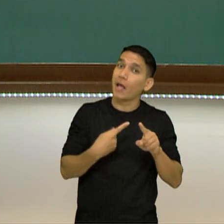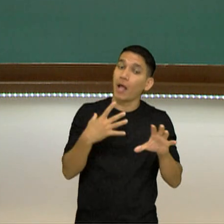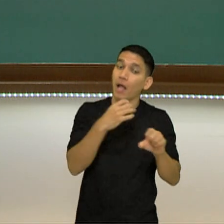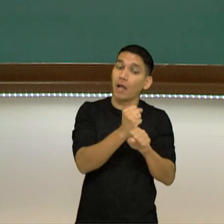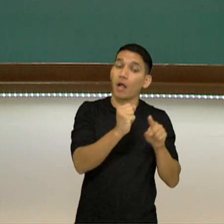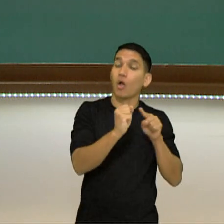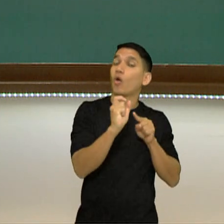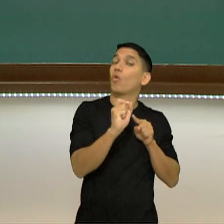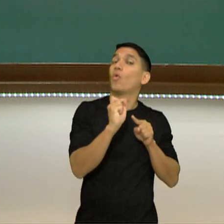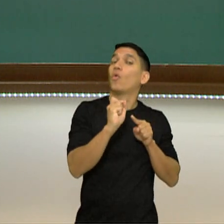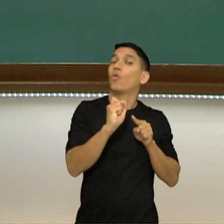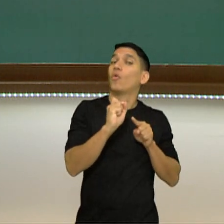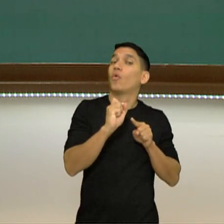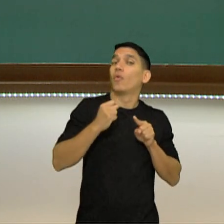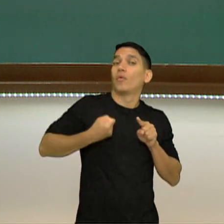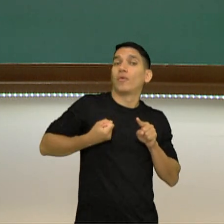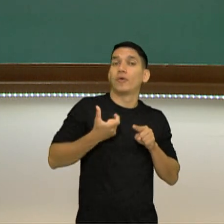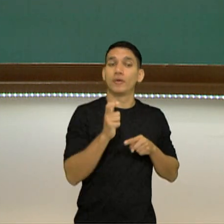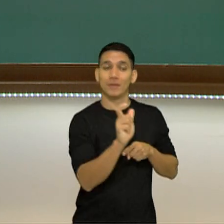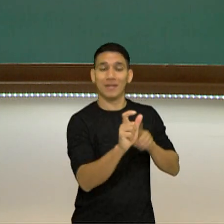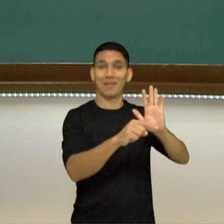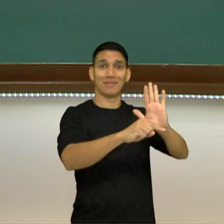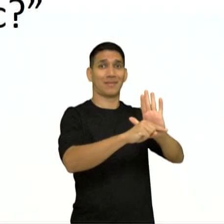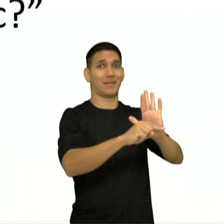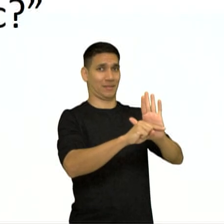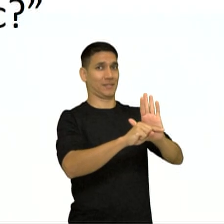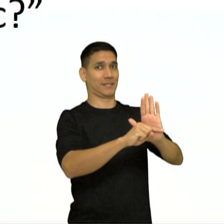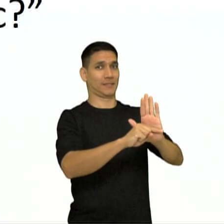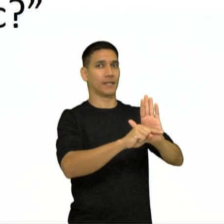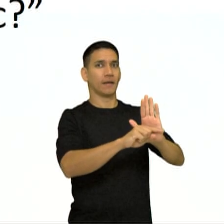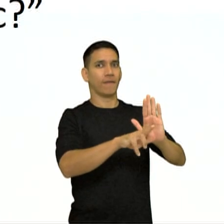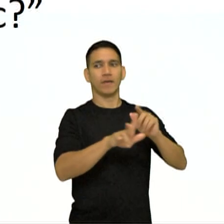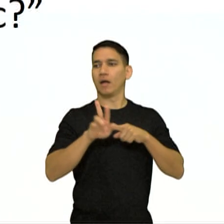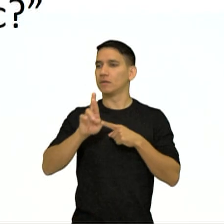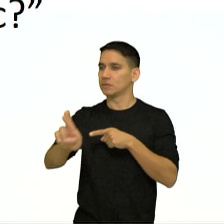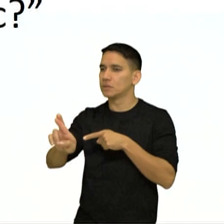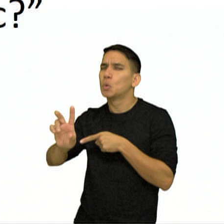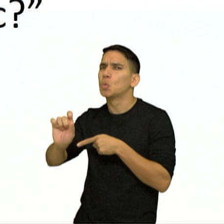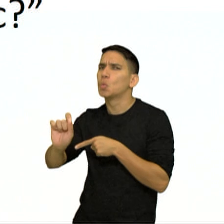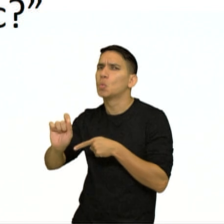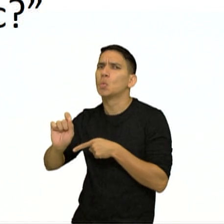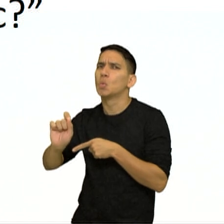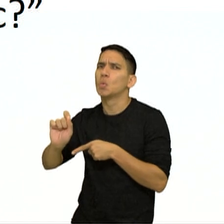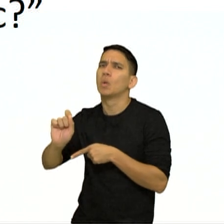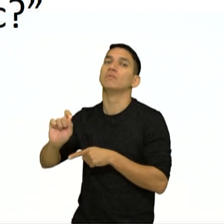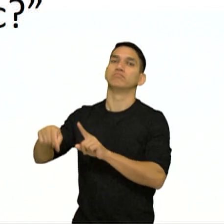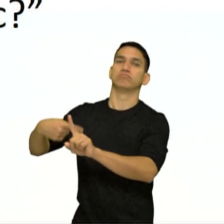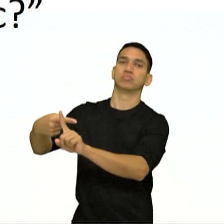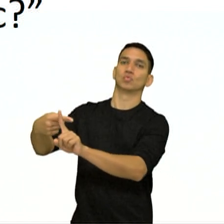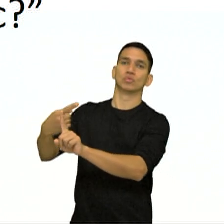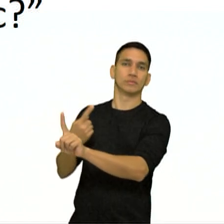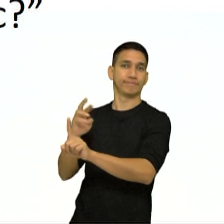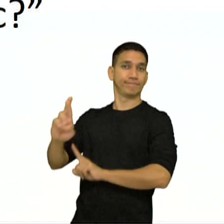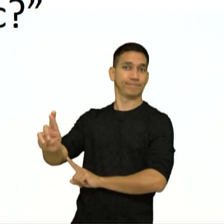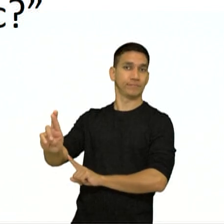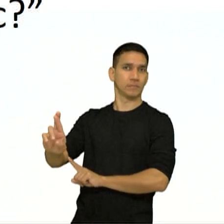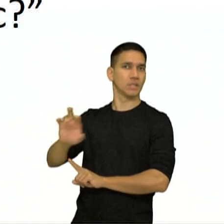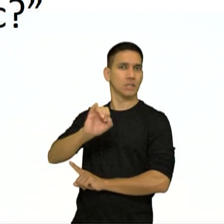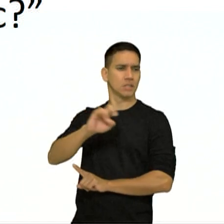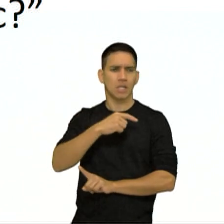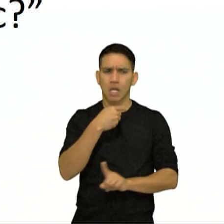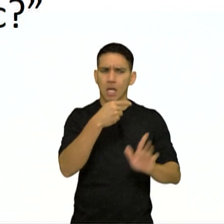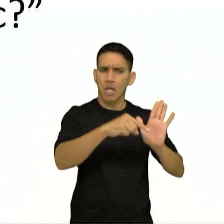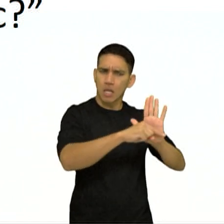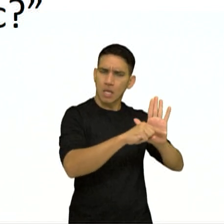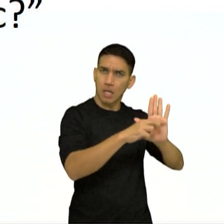é e o número negativo e você vai obter um número positivo se você somar um número